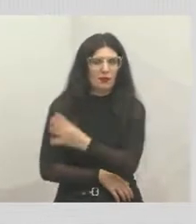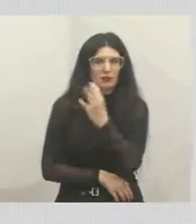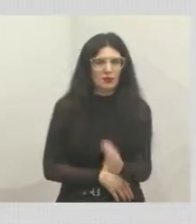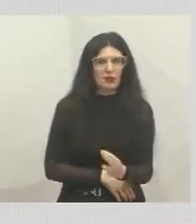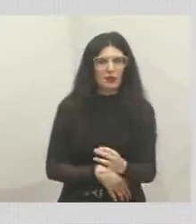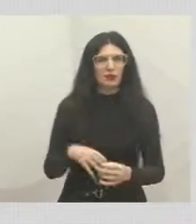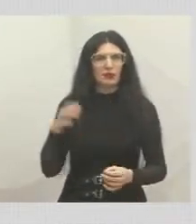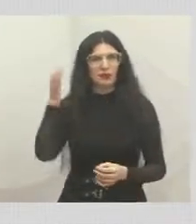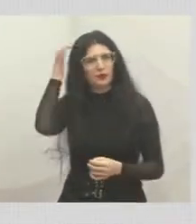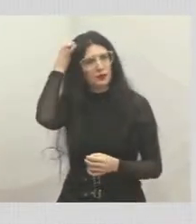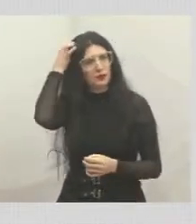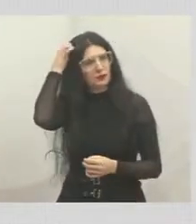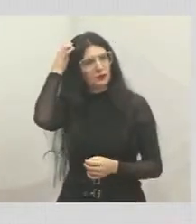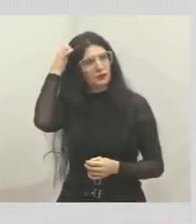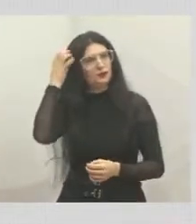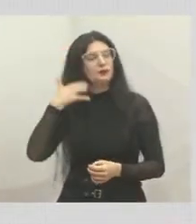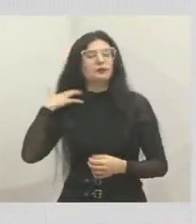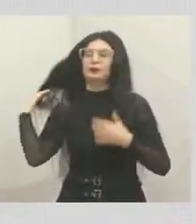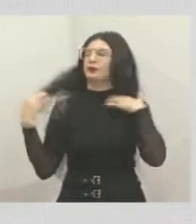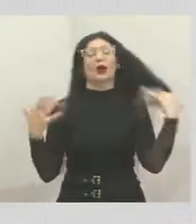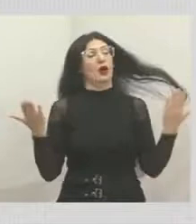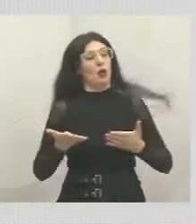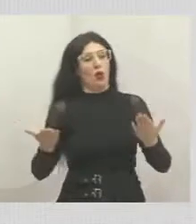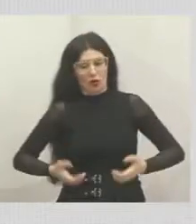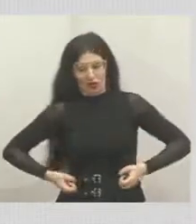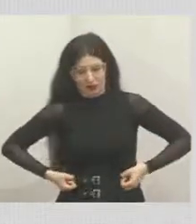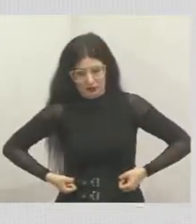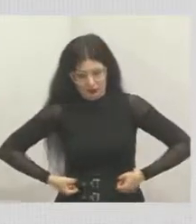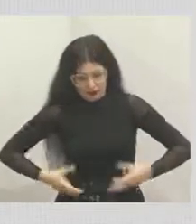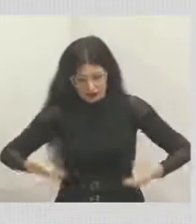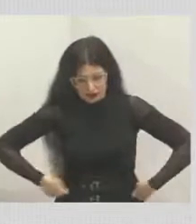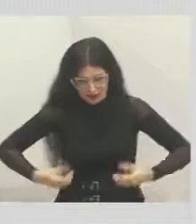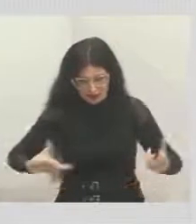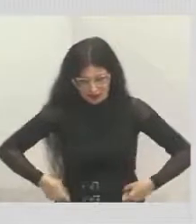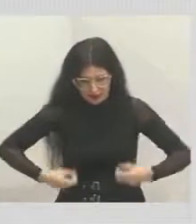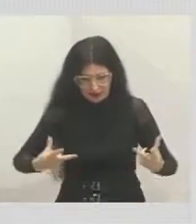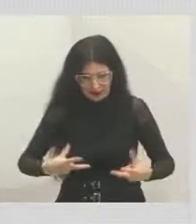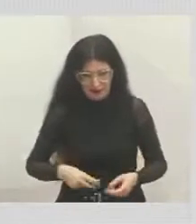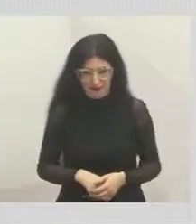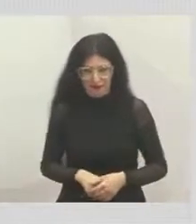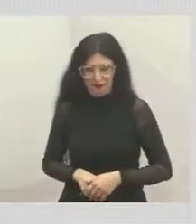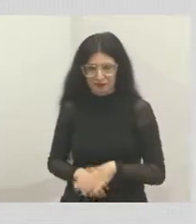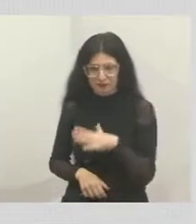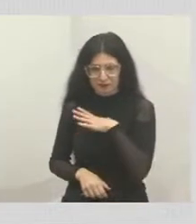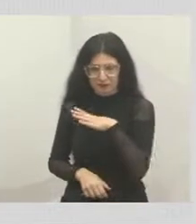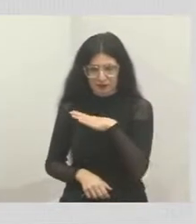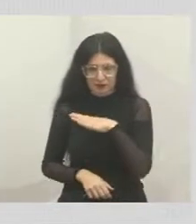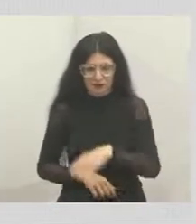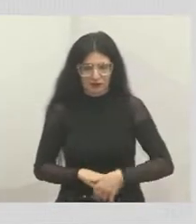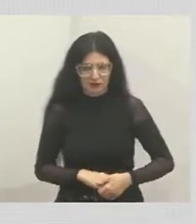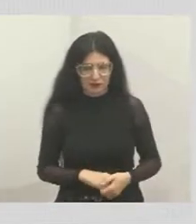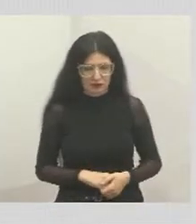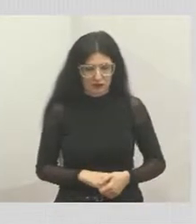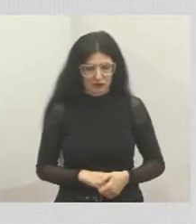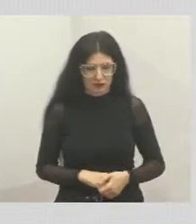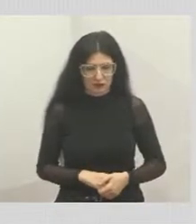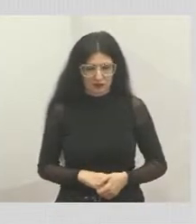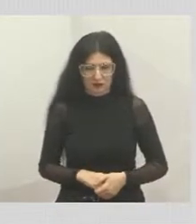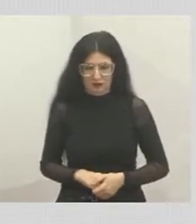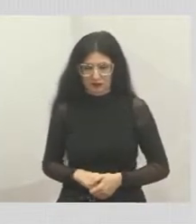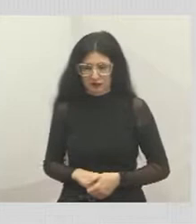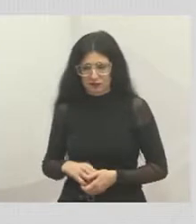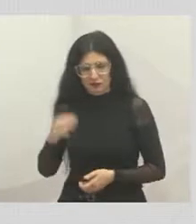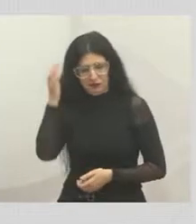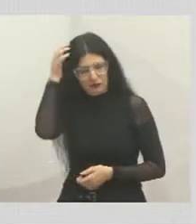55,53%. Agora vamos falar as despesas do município. Aqui